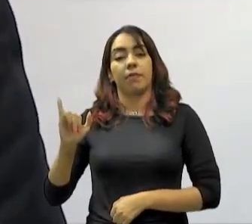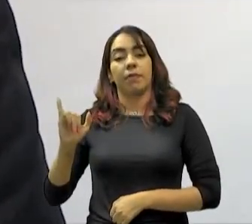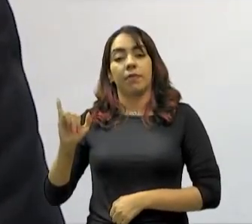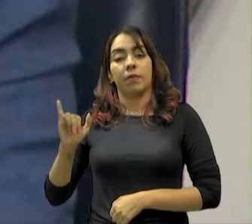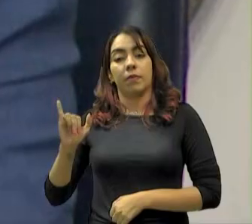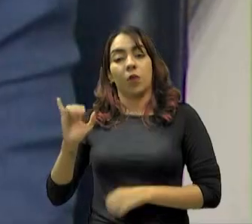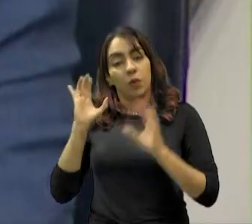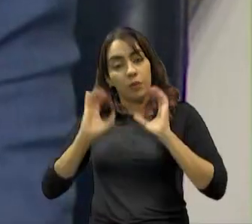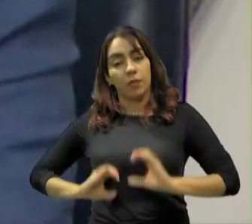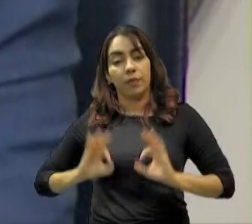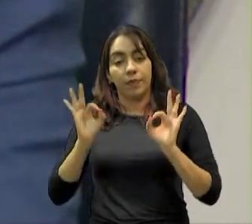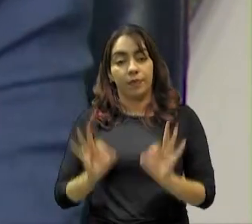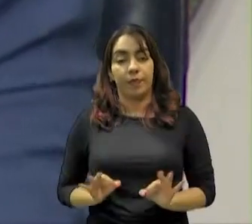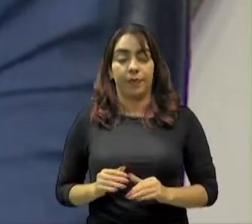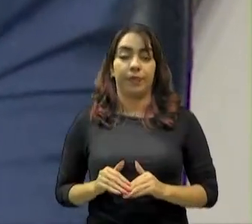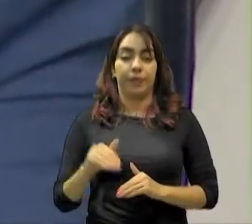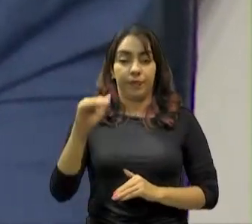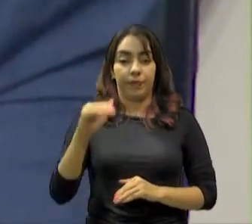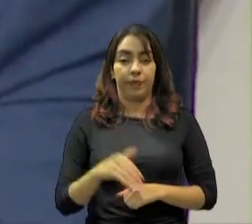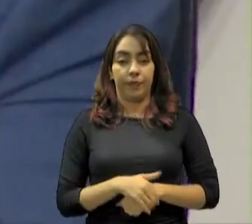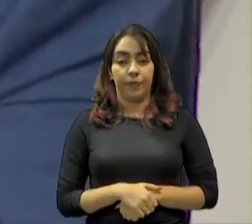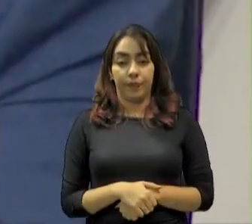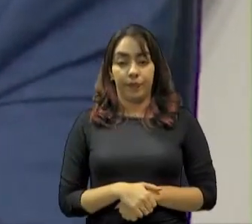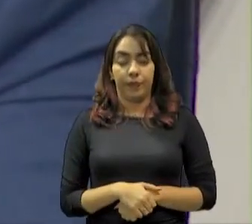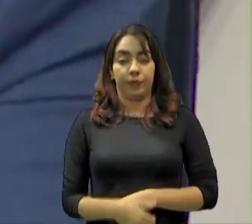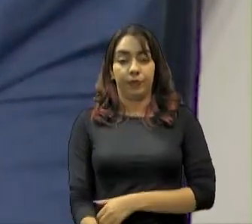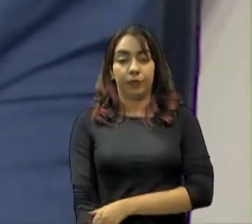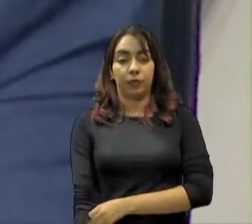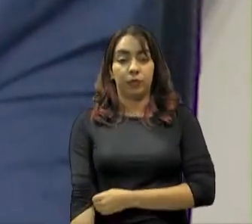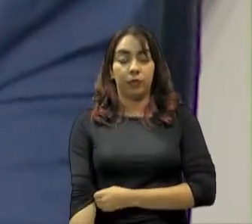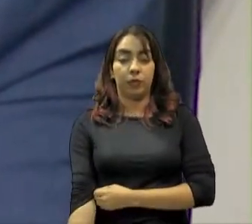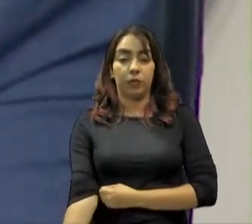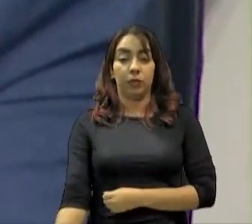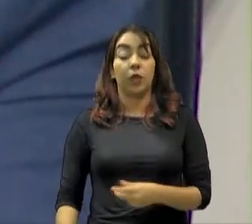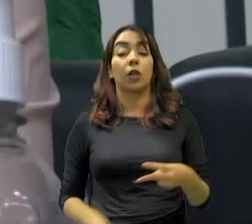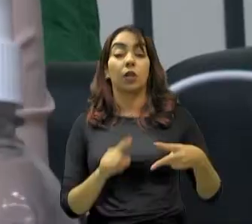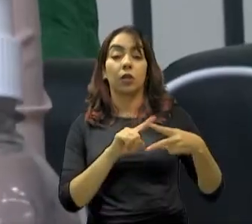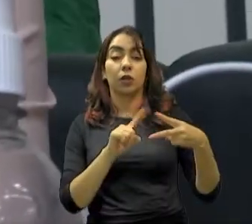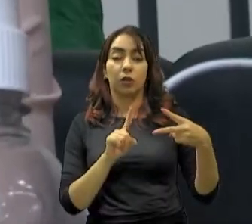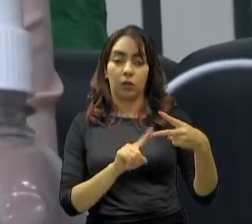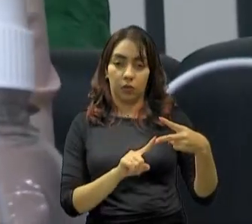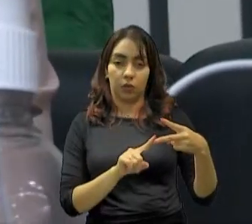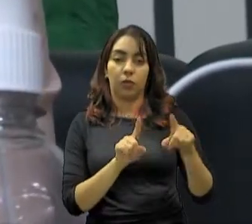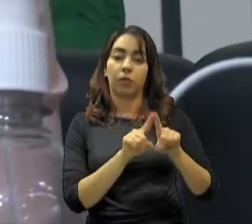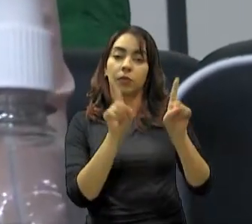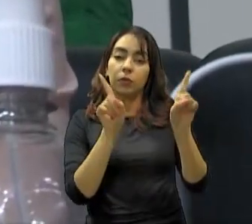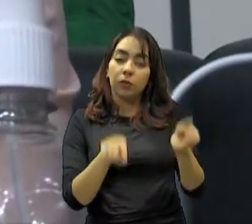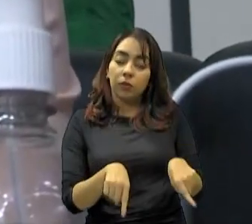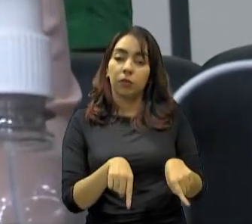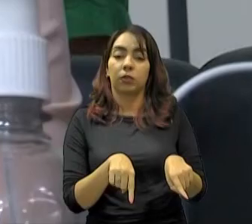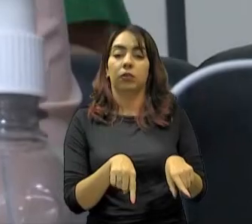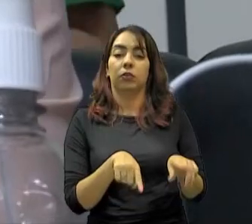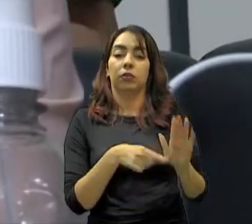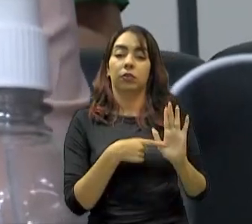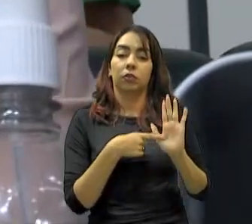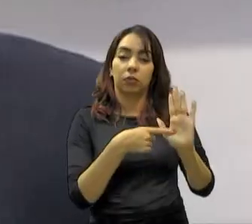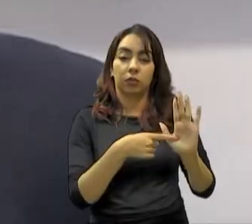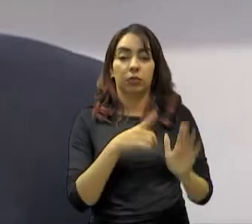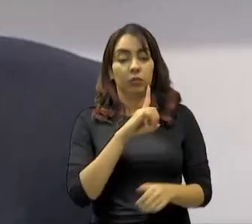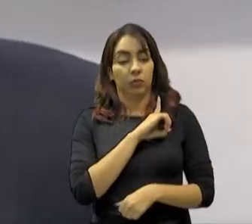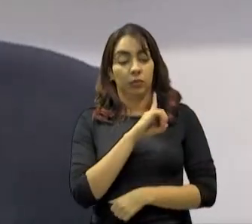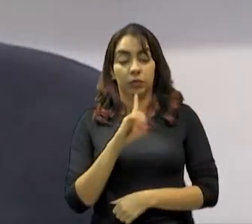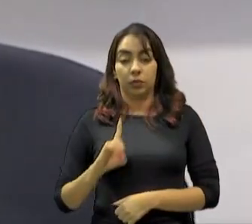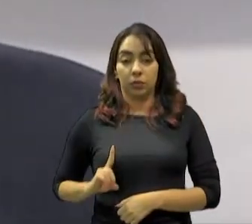desses futuros jovens e adultos. Os parlamentares aprovaram ainda 2 projetos de indicação. O de autoria da deputada Juliana Lucena,